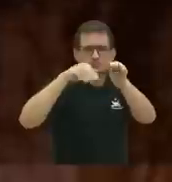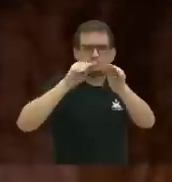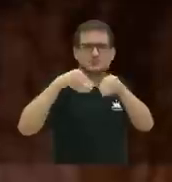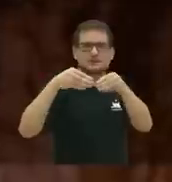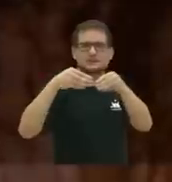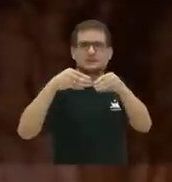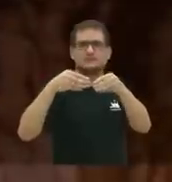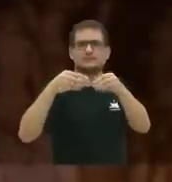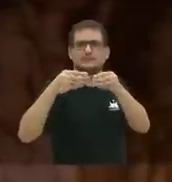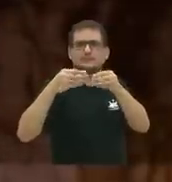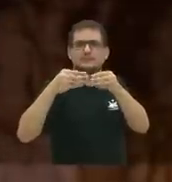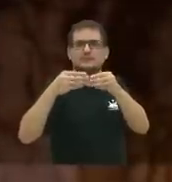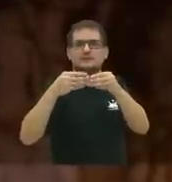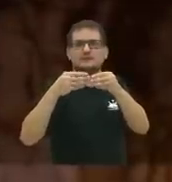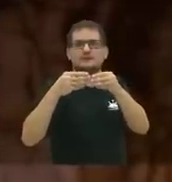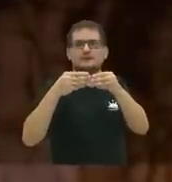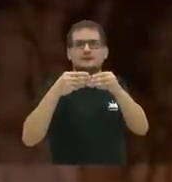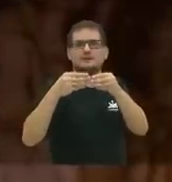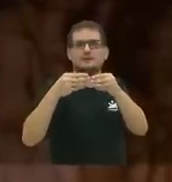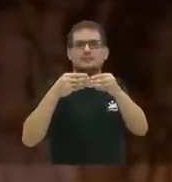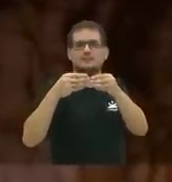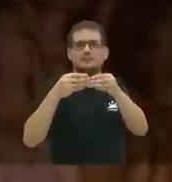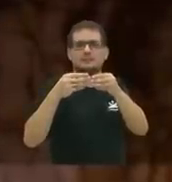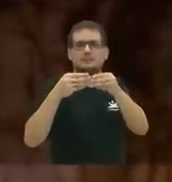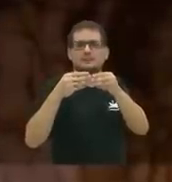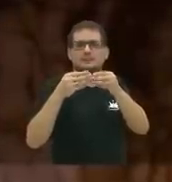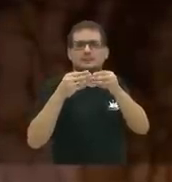e trouxestes